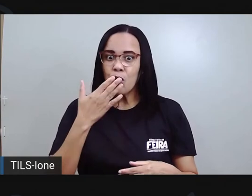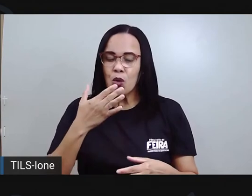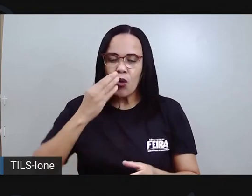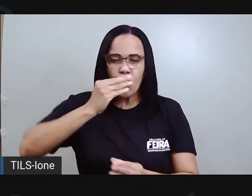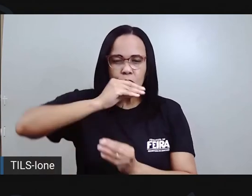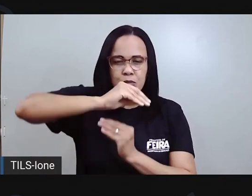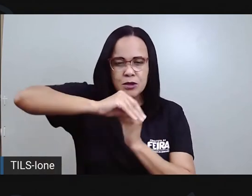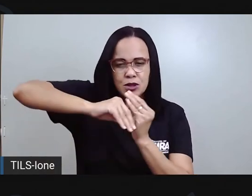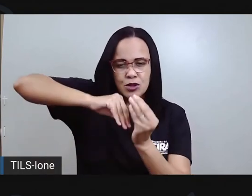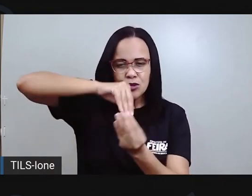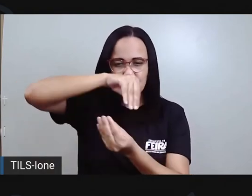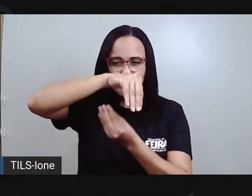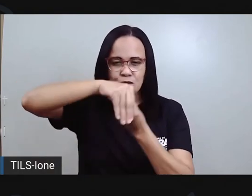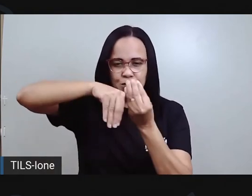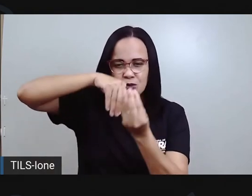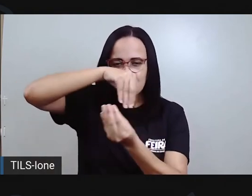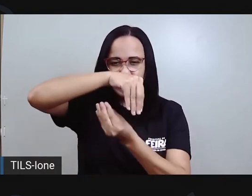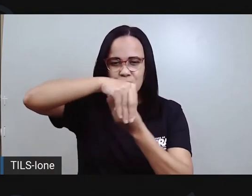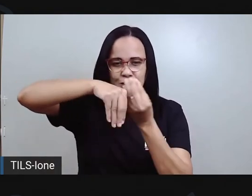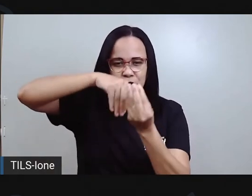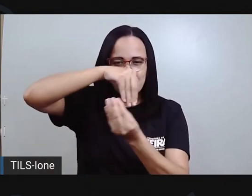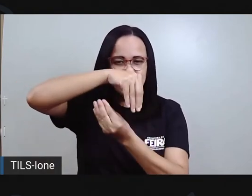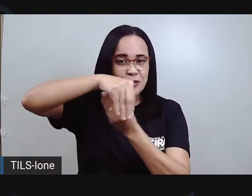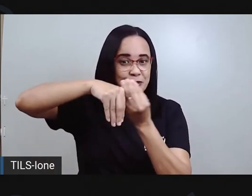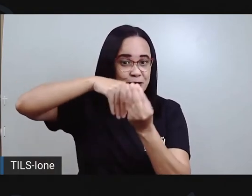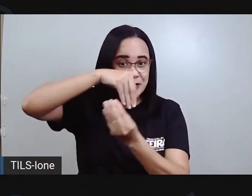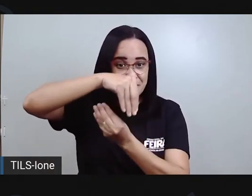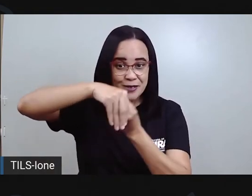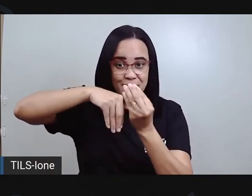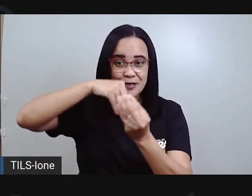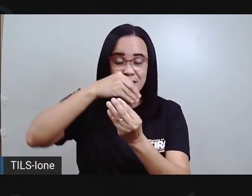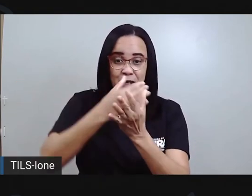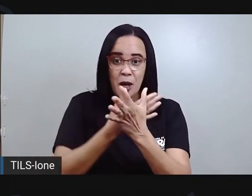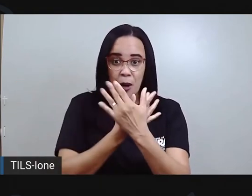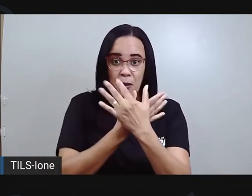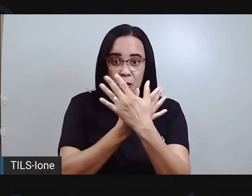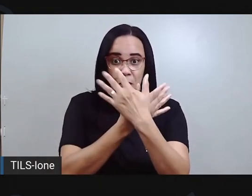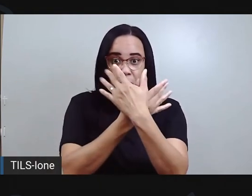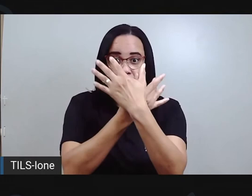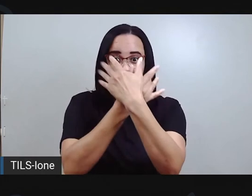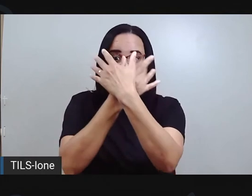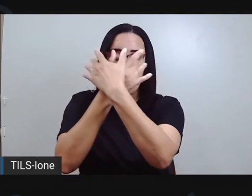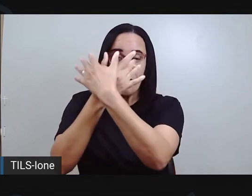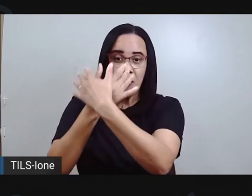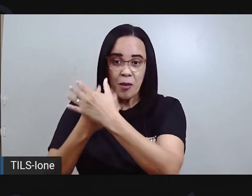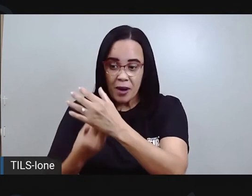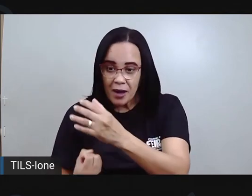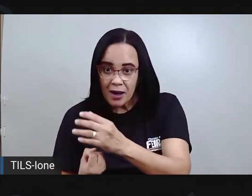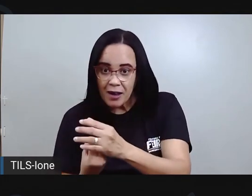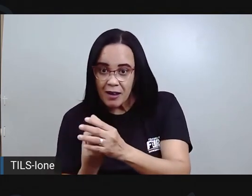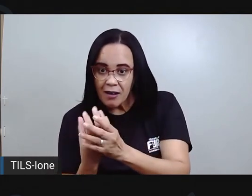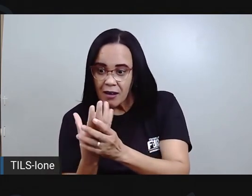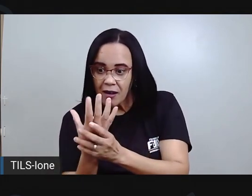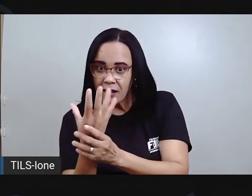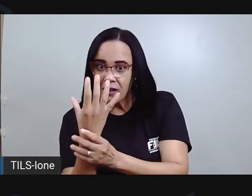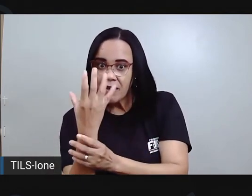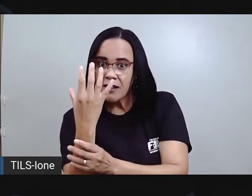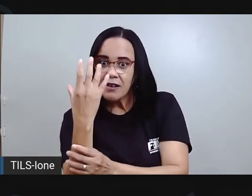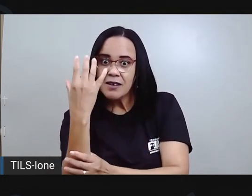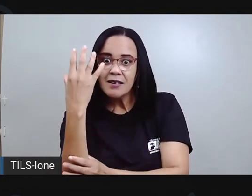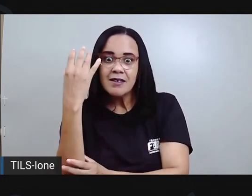se misturando. E a borboleta que a gente quer fazer vai começar a aparecer, as nossas asas de